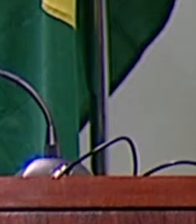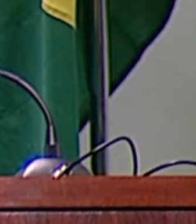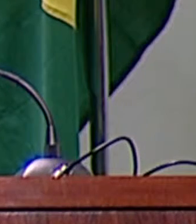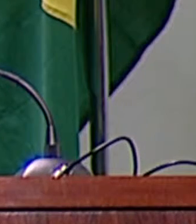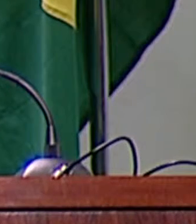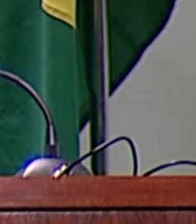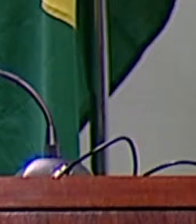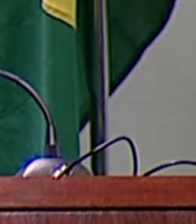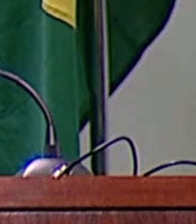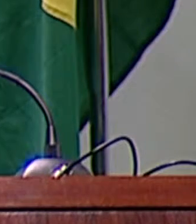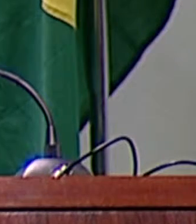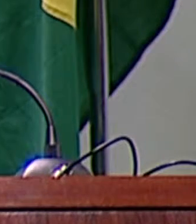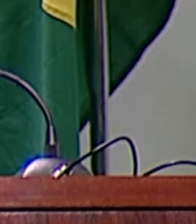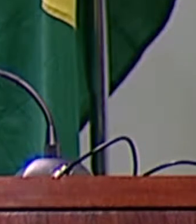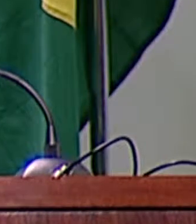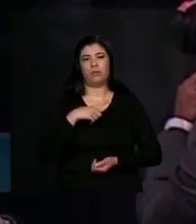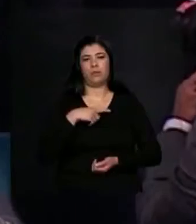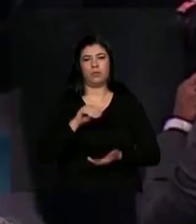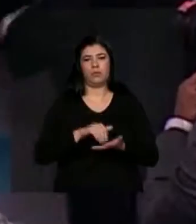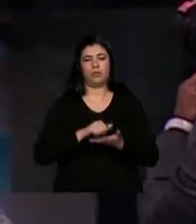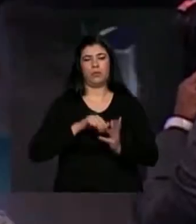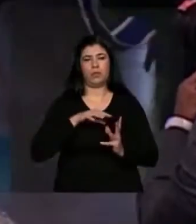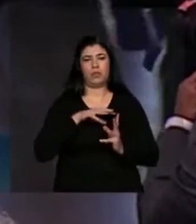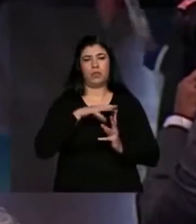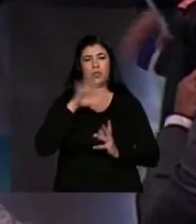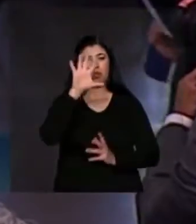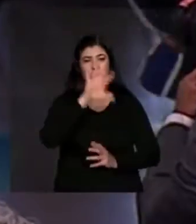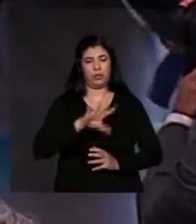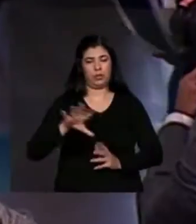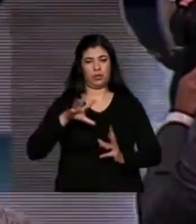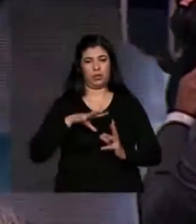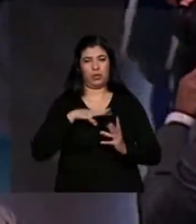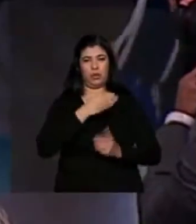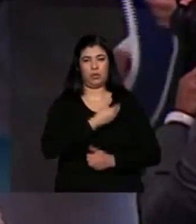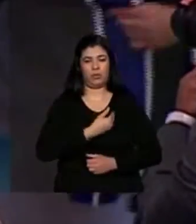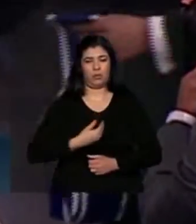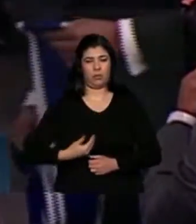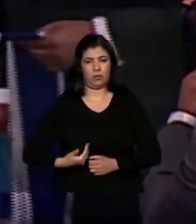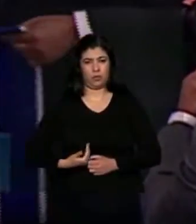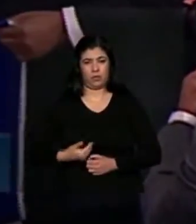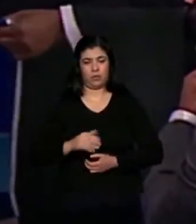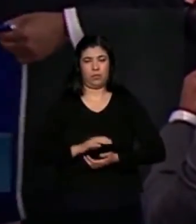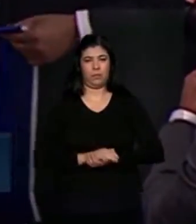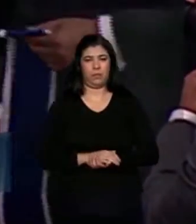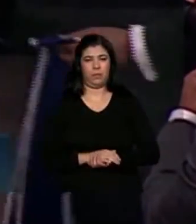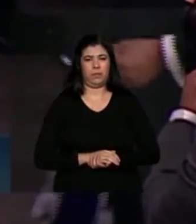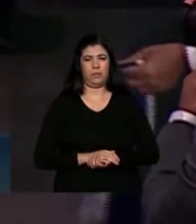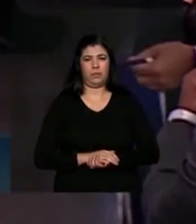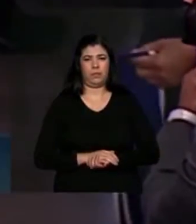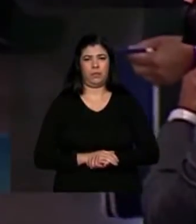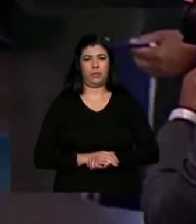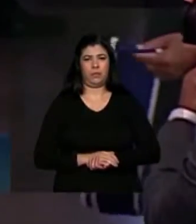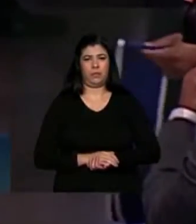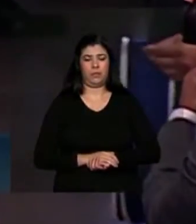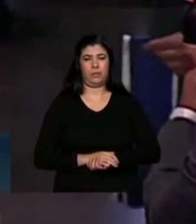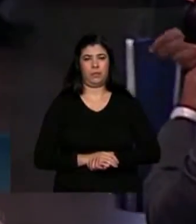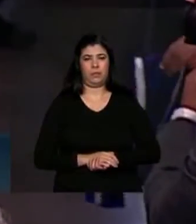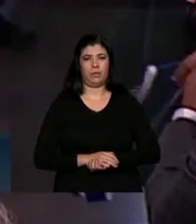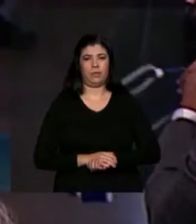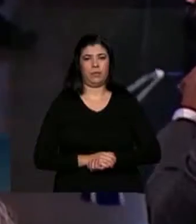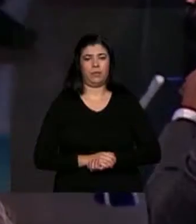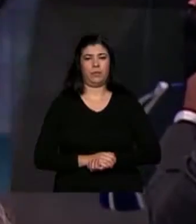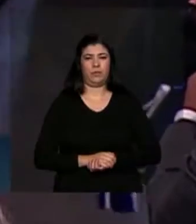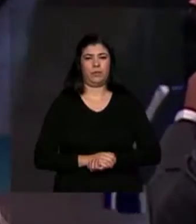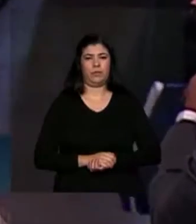sistematicamente de quatro em quatro anos dilma também falou sobre a importância da democracia nos outros países da américa do sul